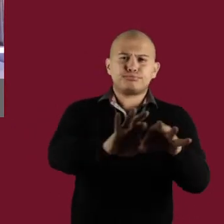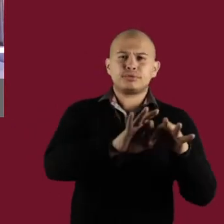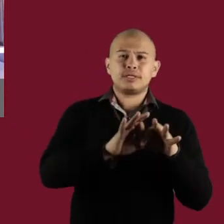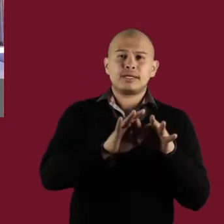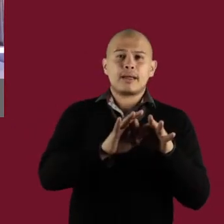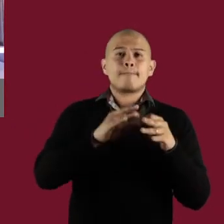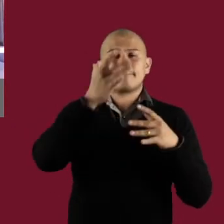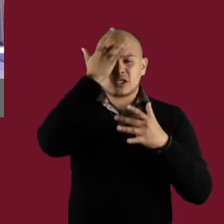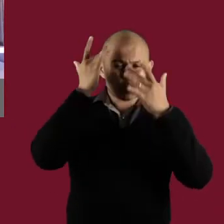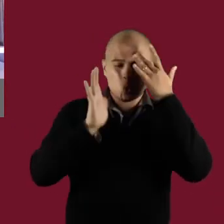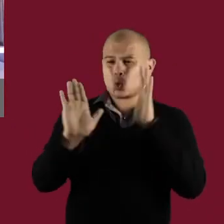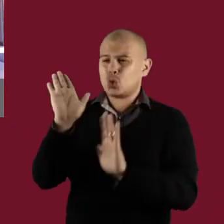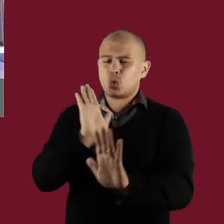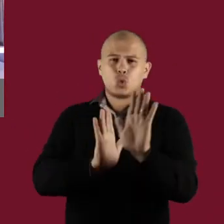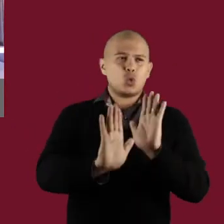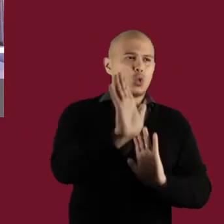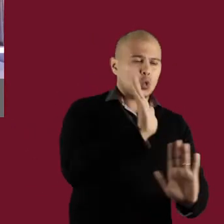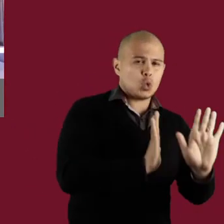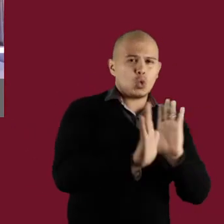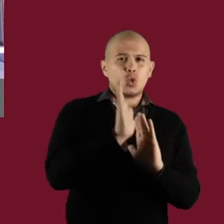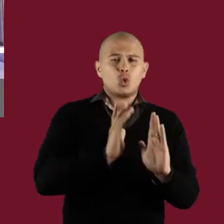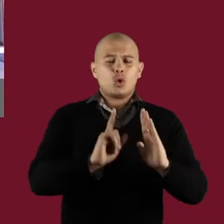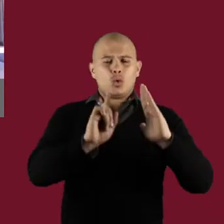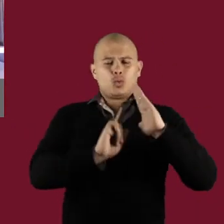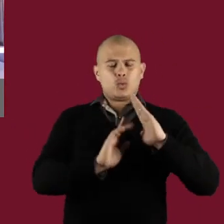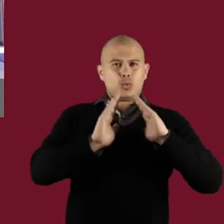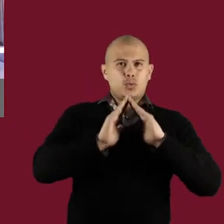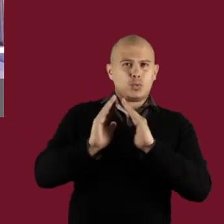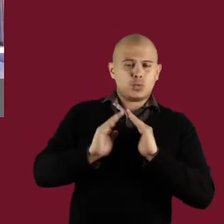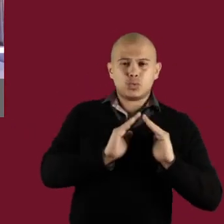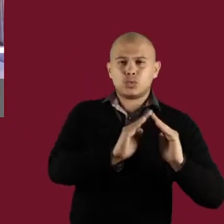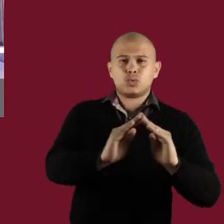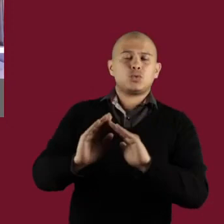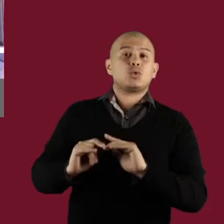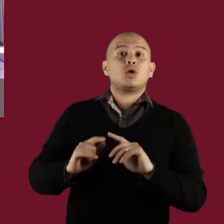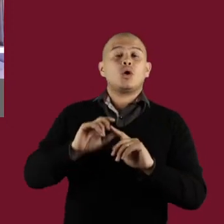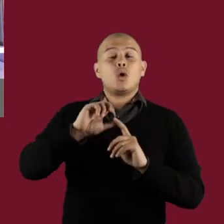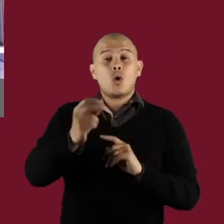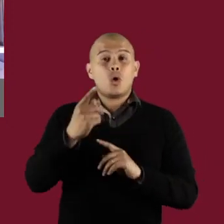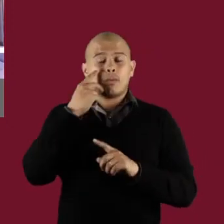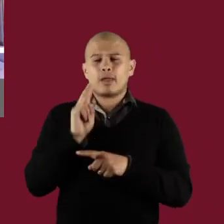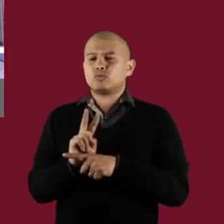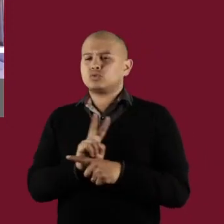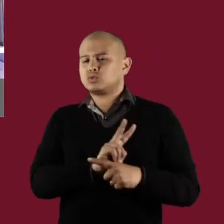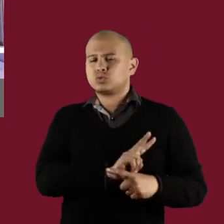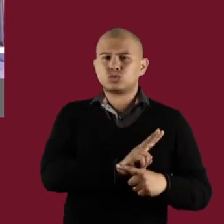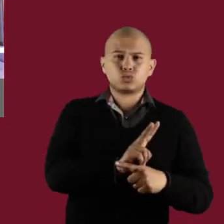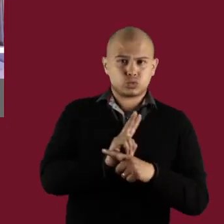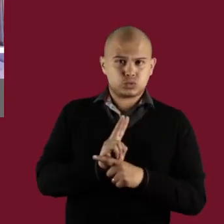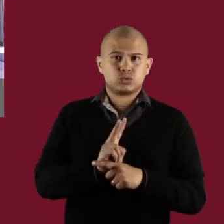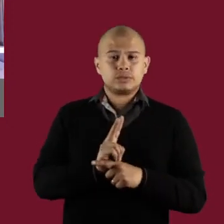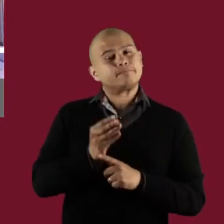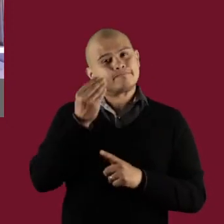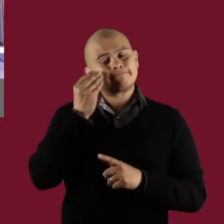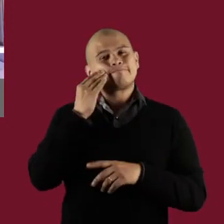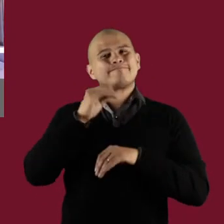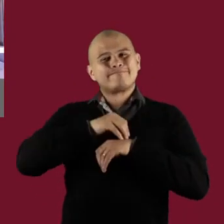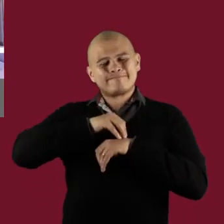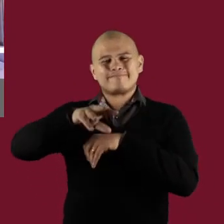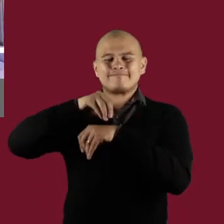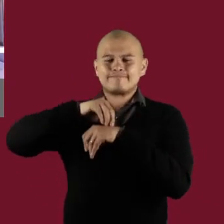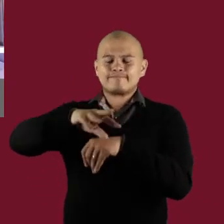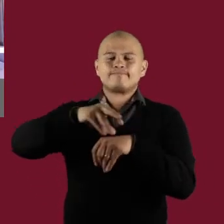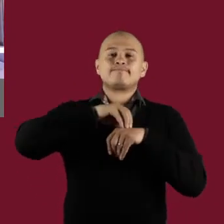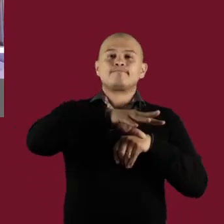si mesmas e que se evitasse o pânico. Portanto, nós conseguíamos cobrir em primeira mão. Mas algo muito importante é